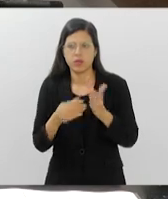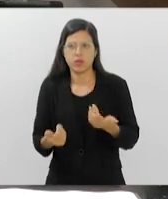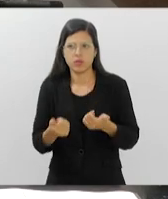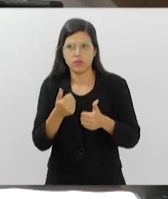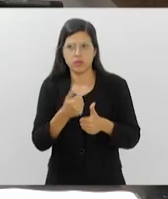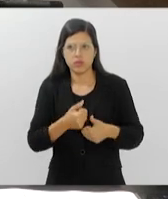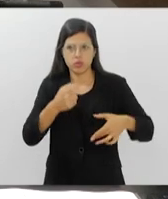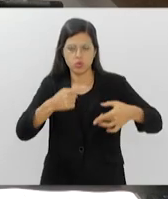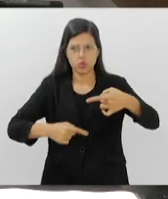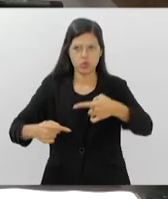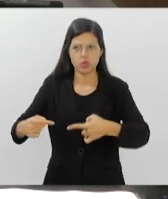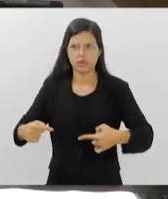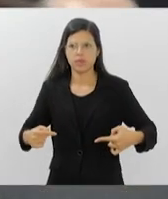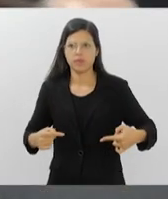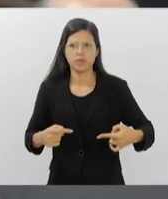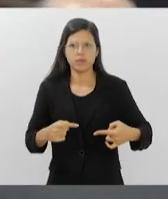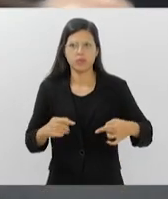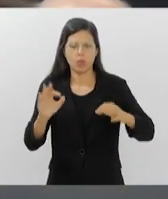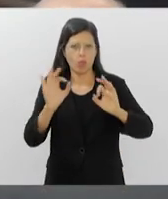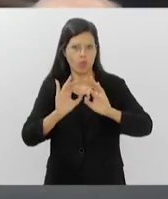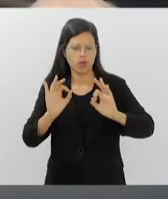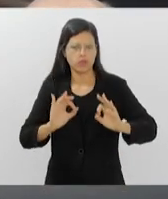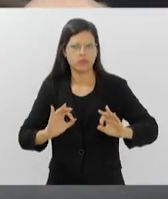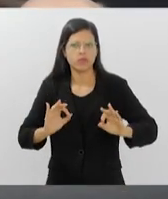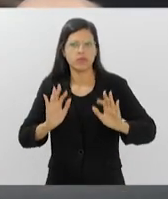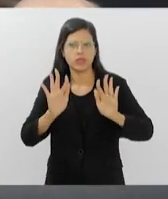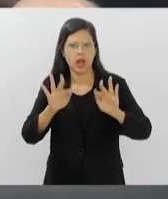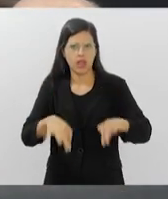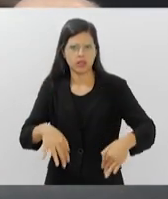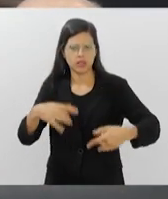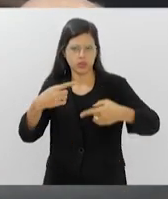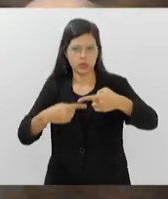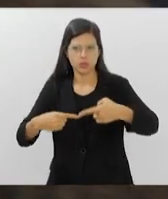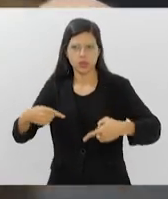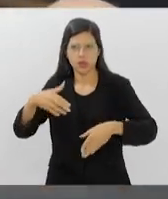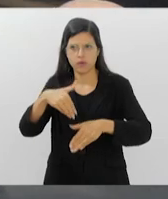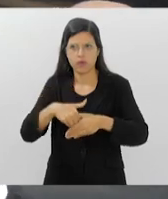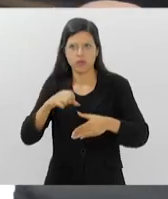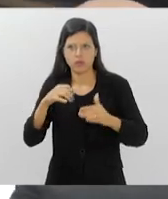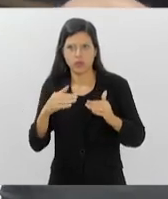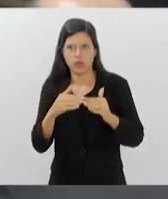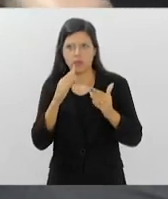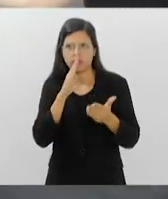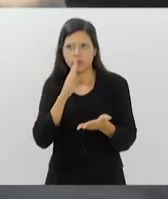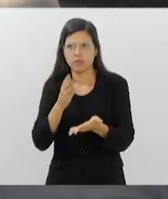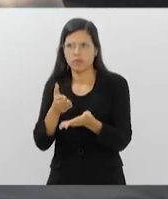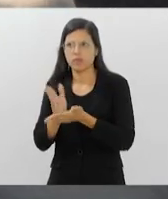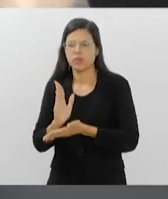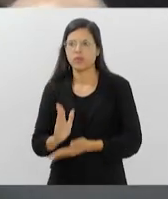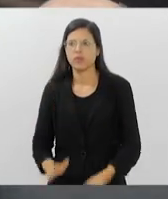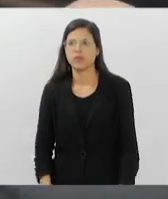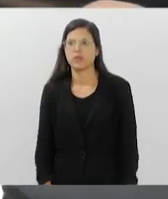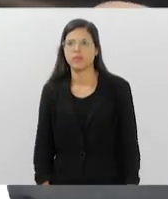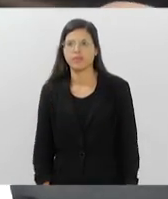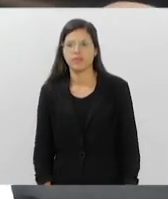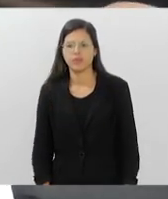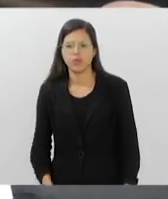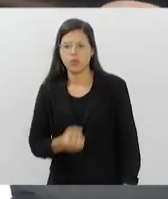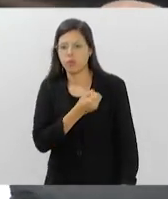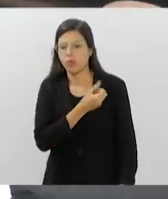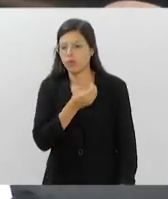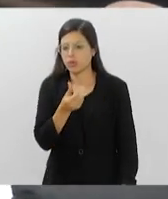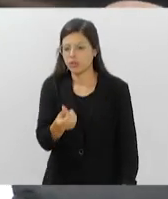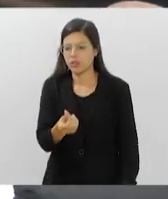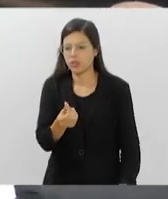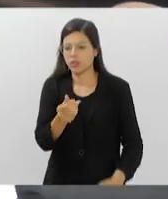substitutivo em discussão. Não havendo quem queira discutir, encerrada a discussão, em votação, os senhores que aprovam permaneçam como estão, aprovado. 6 da